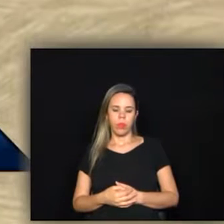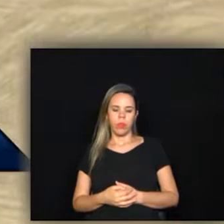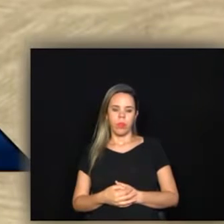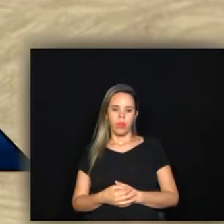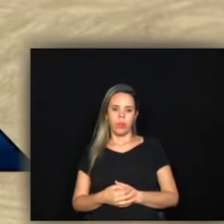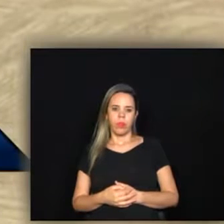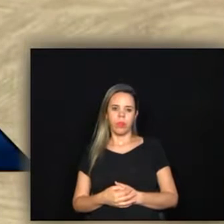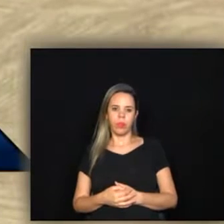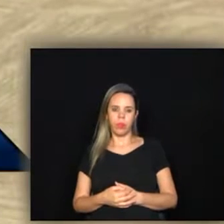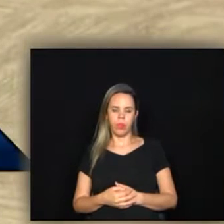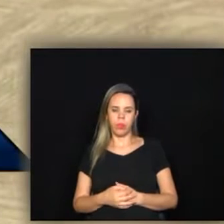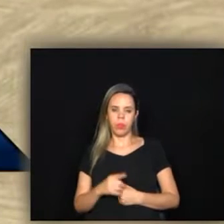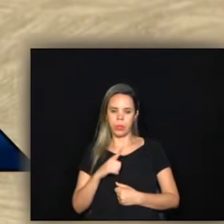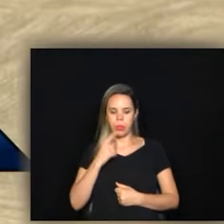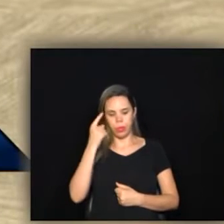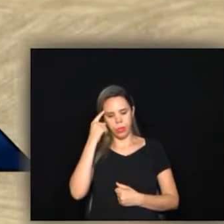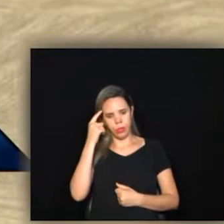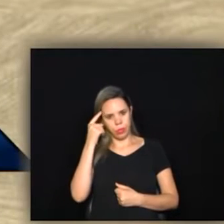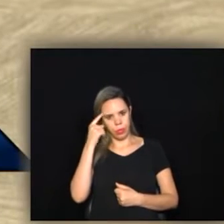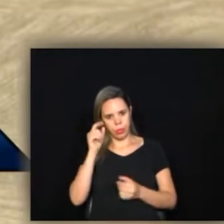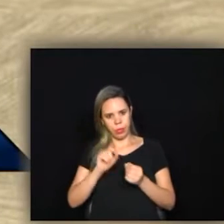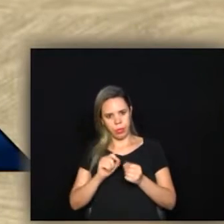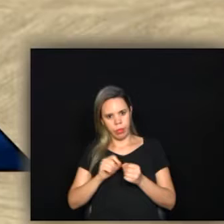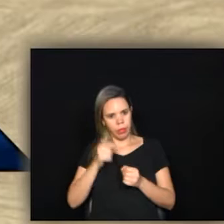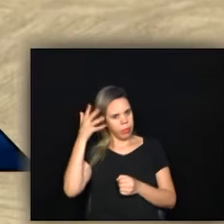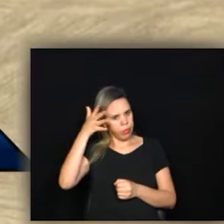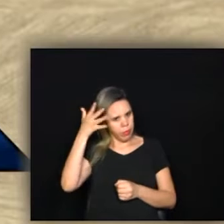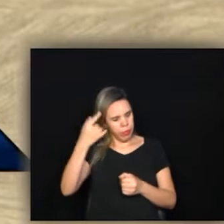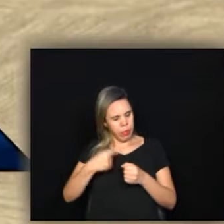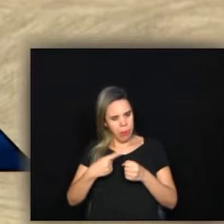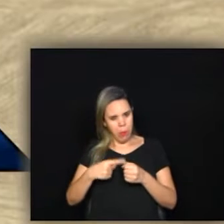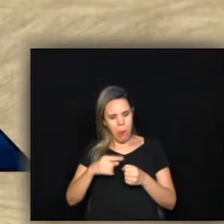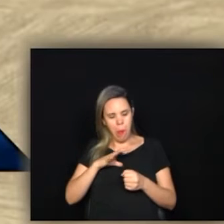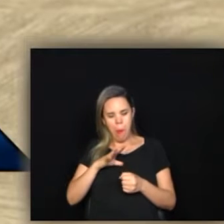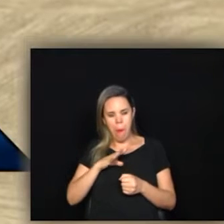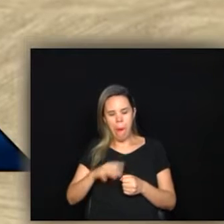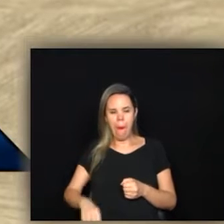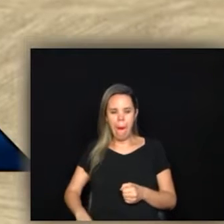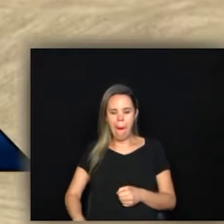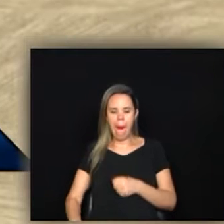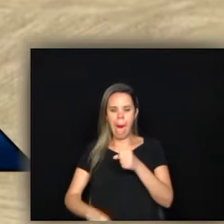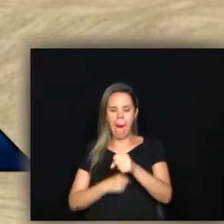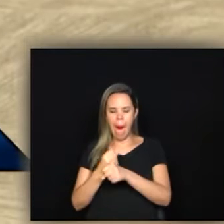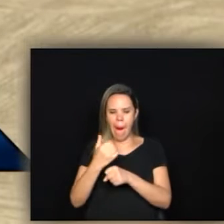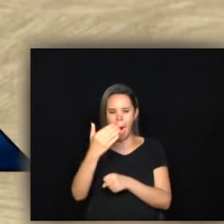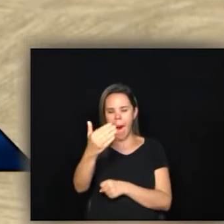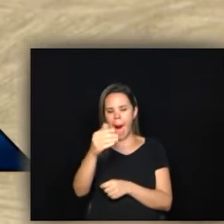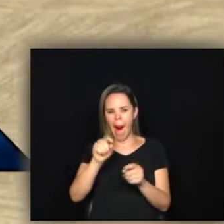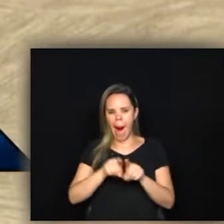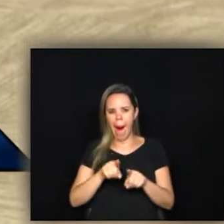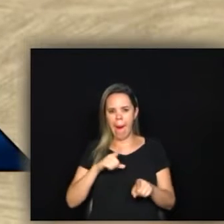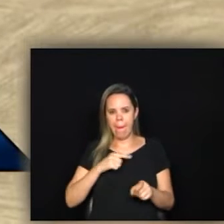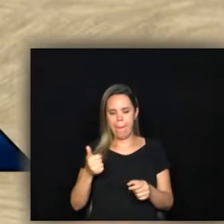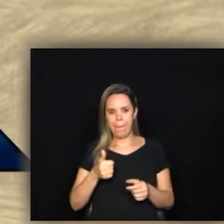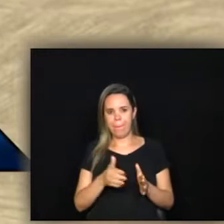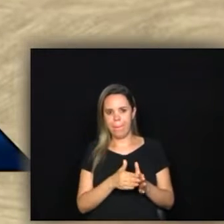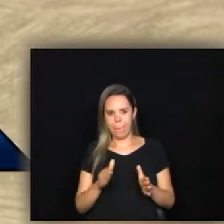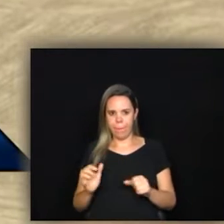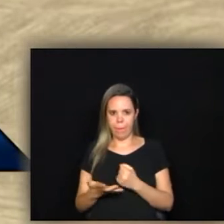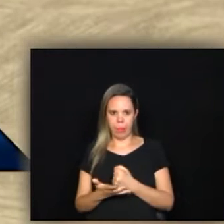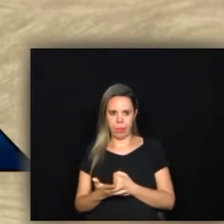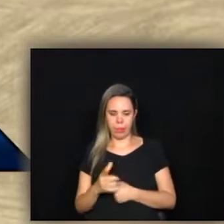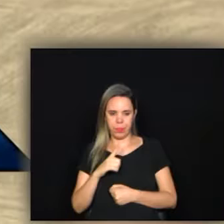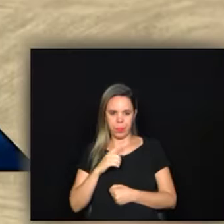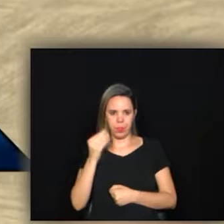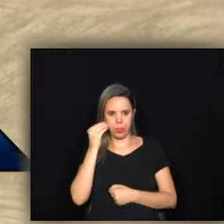A gente tem a ideia da gente fazer uma conferência municipal o ano que vem, né? A gente ainda está no período de pandemia, então a gente